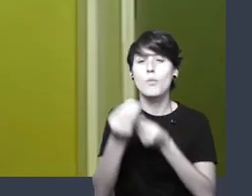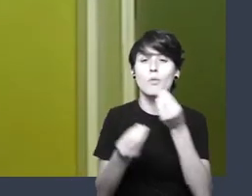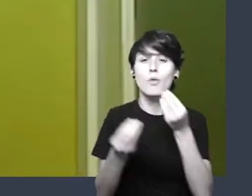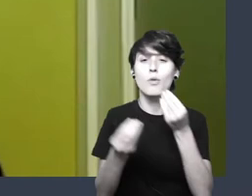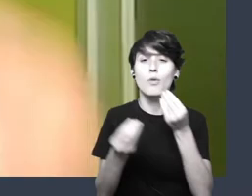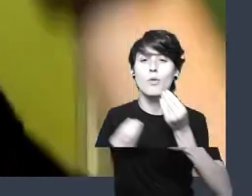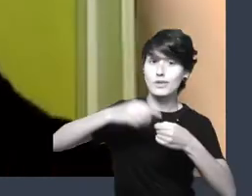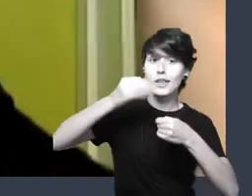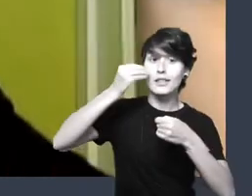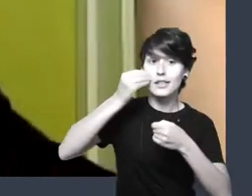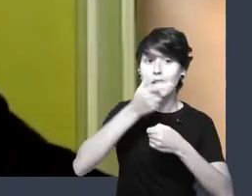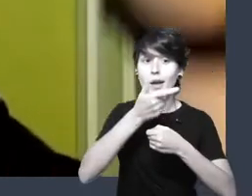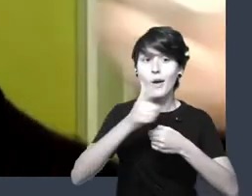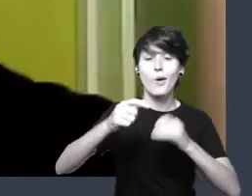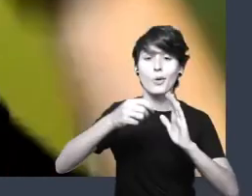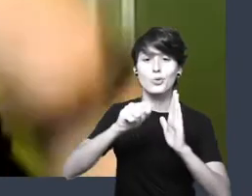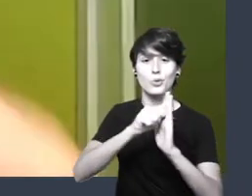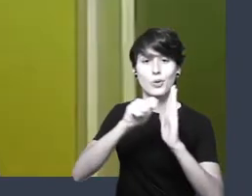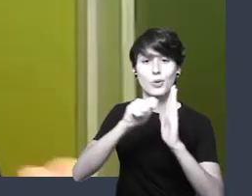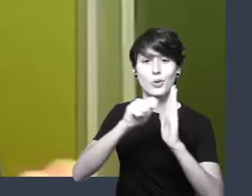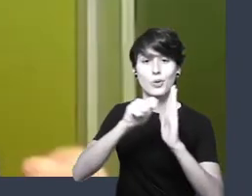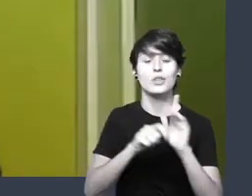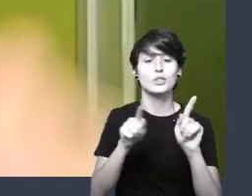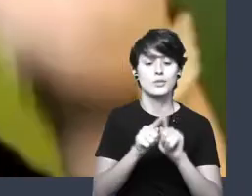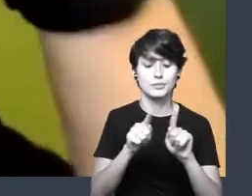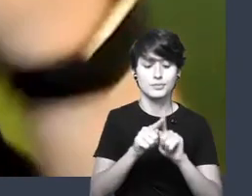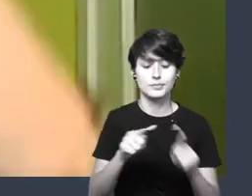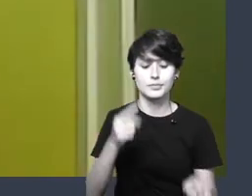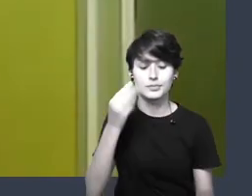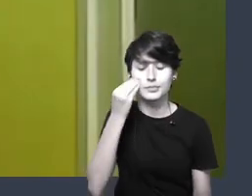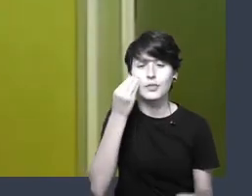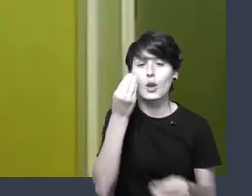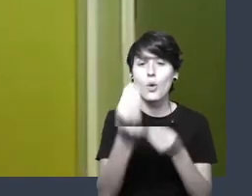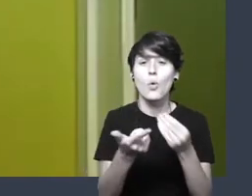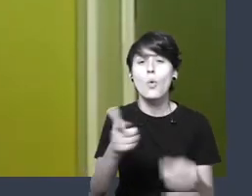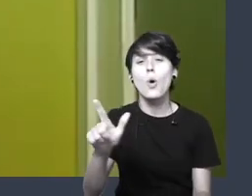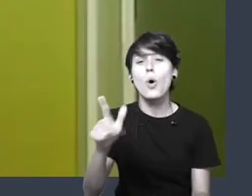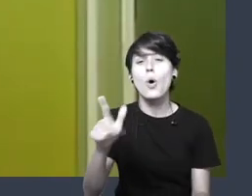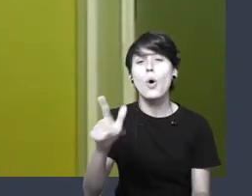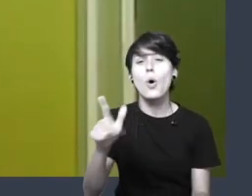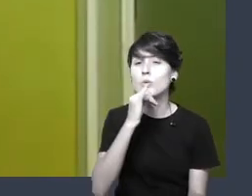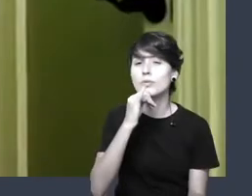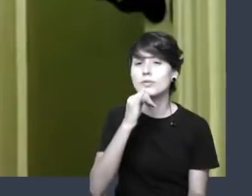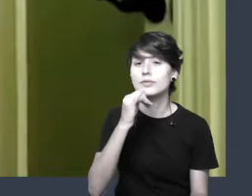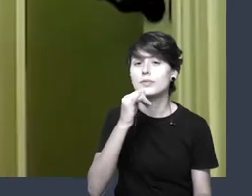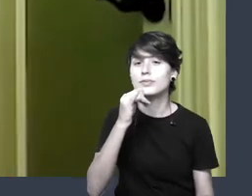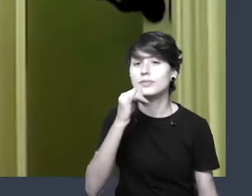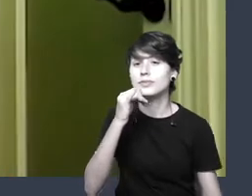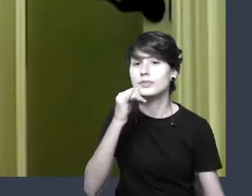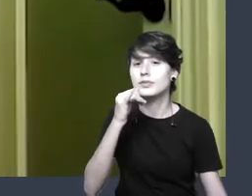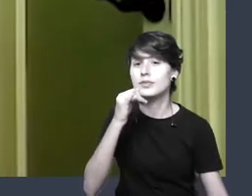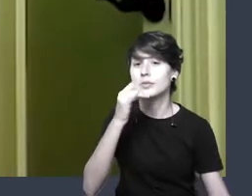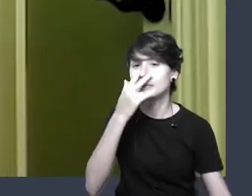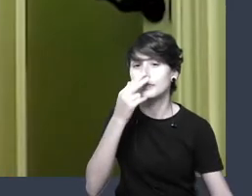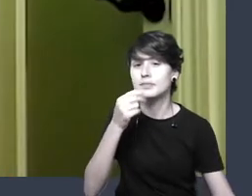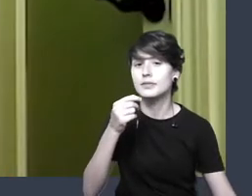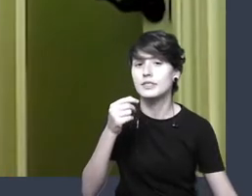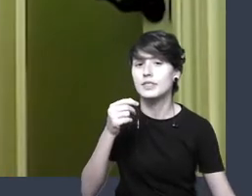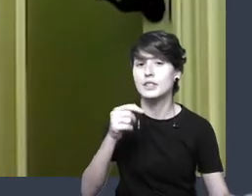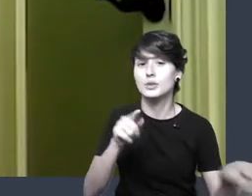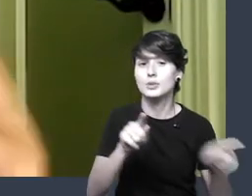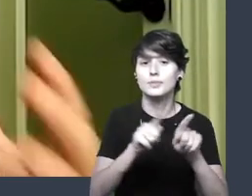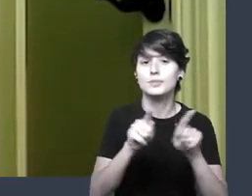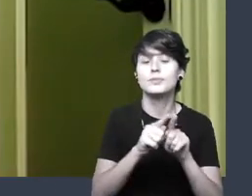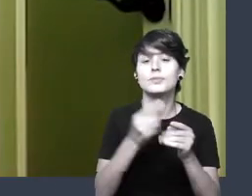tentaria um outro algoritmo, como eu tentei o reweight, eu tentaria, de repente, um daqueles outros que estavam aparecendo para mim. Em conclusão,